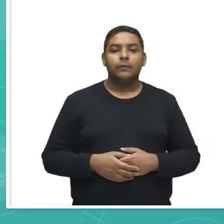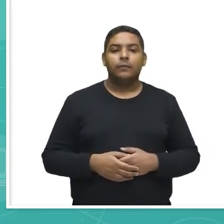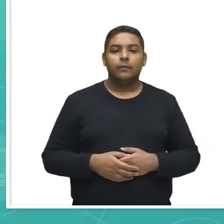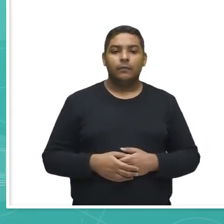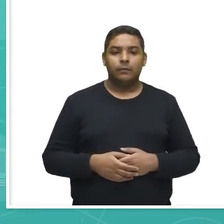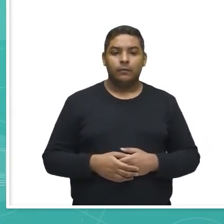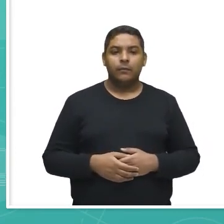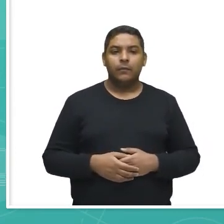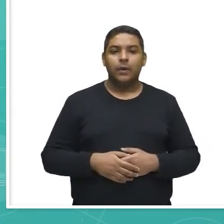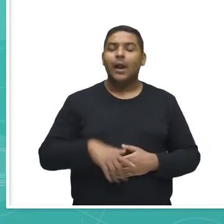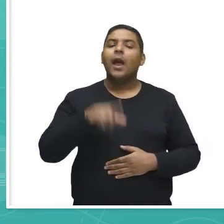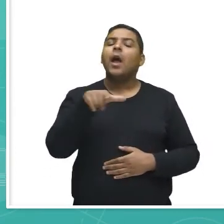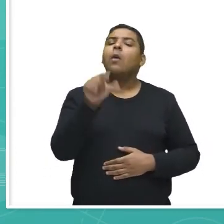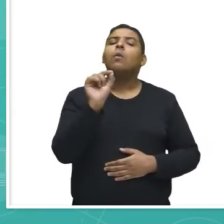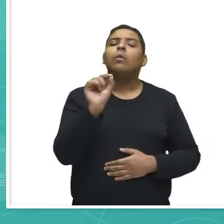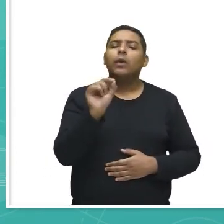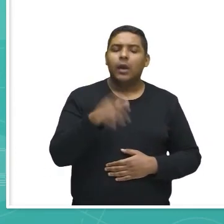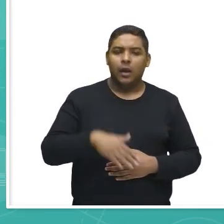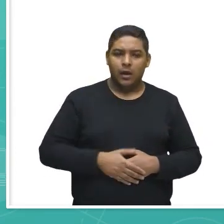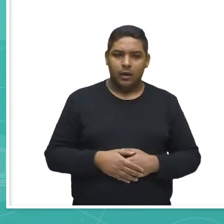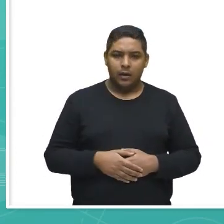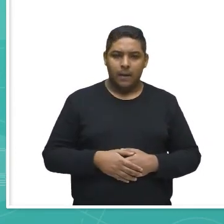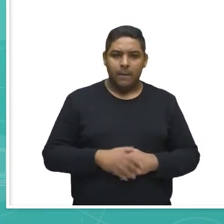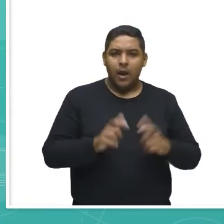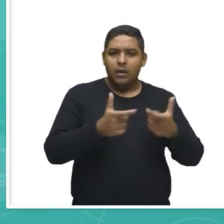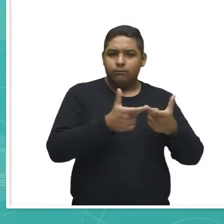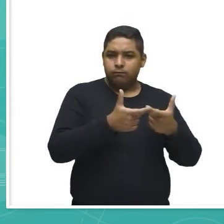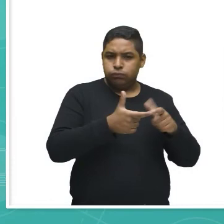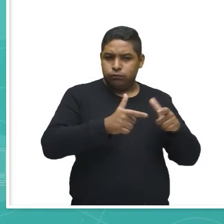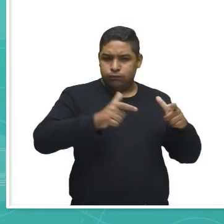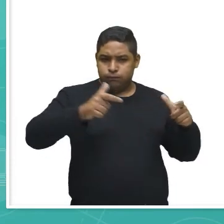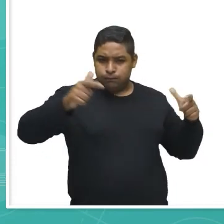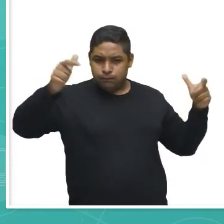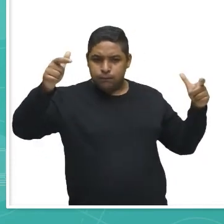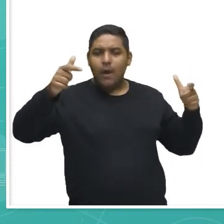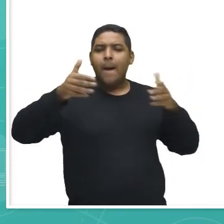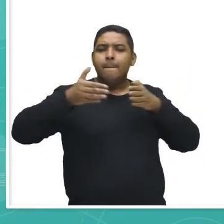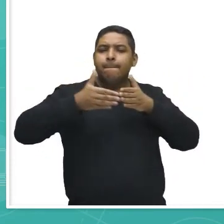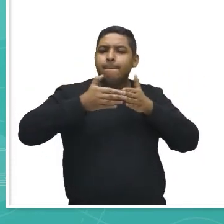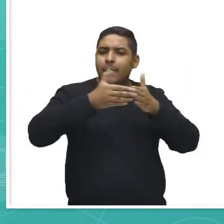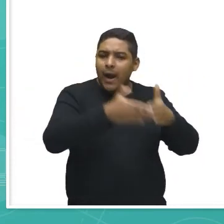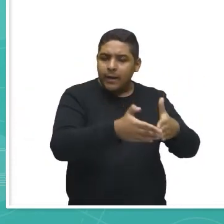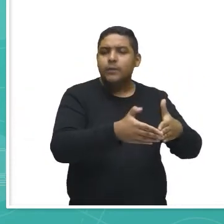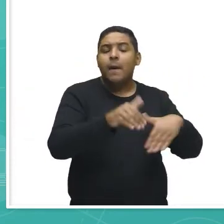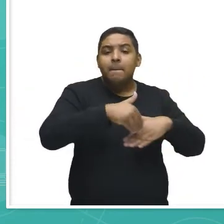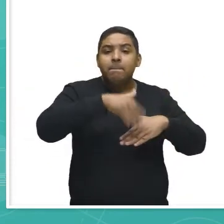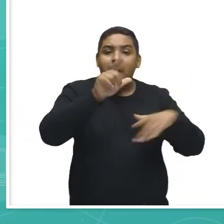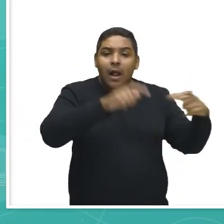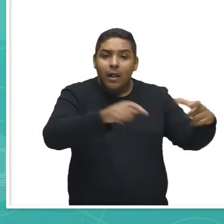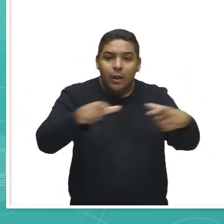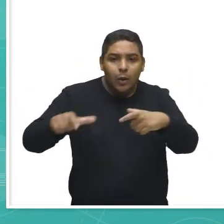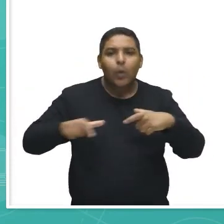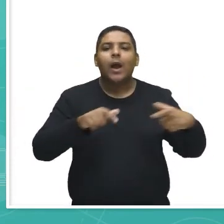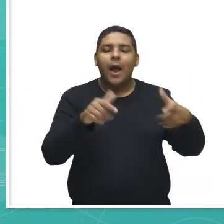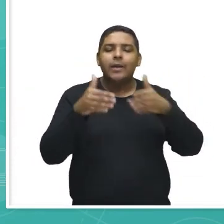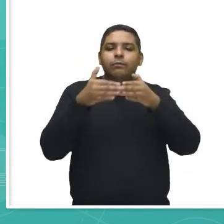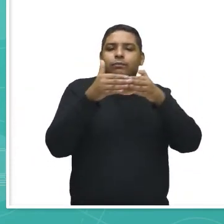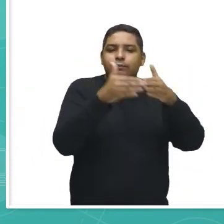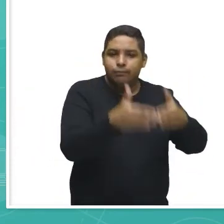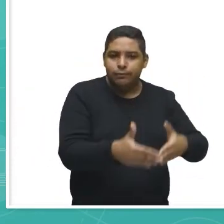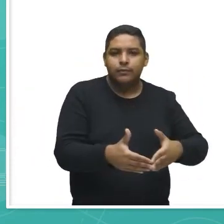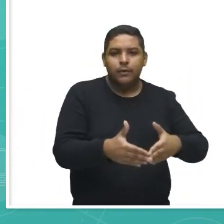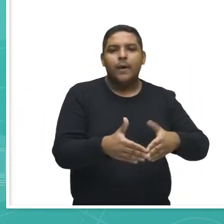uma expansão marítima que já estava ocorrendo, tá? Que acabou permitindo aí aos europeus ter